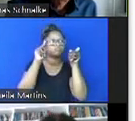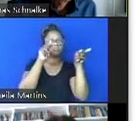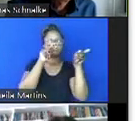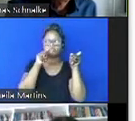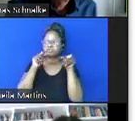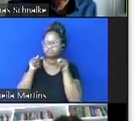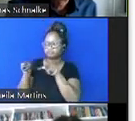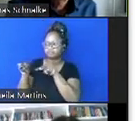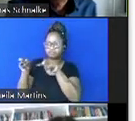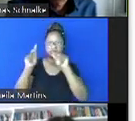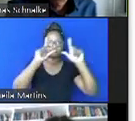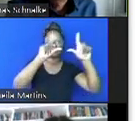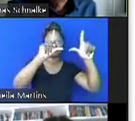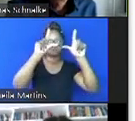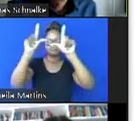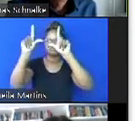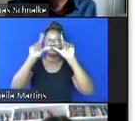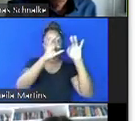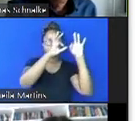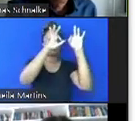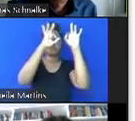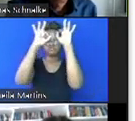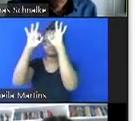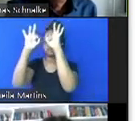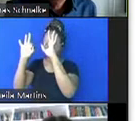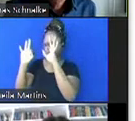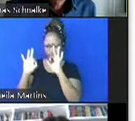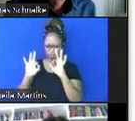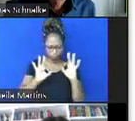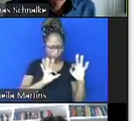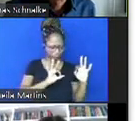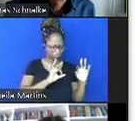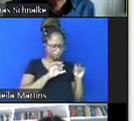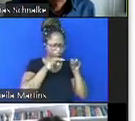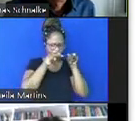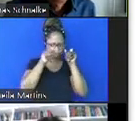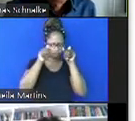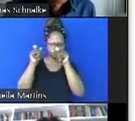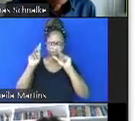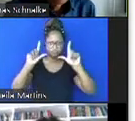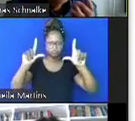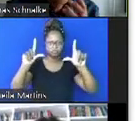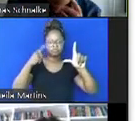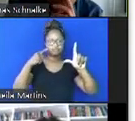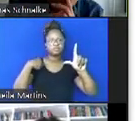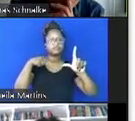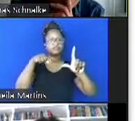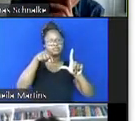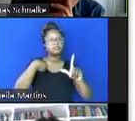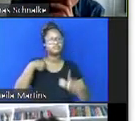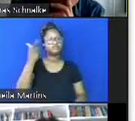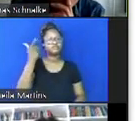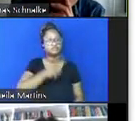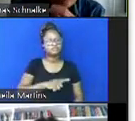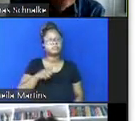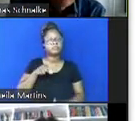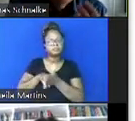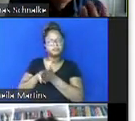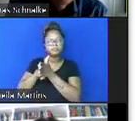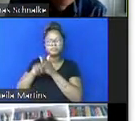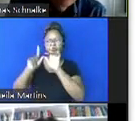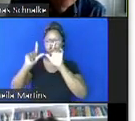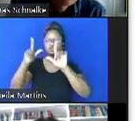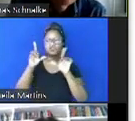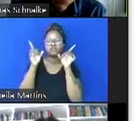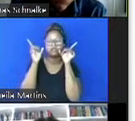modelo e examinar todo o modelo em figura inteira, e a partir daí, então, examinar os detalhes